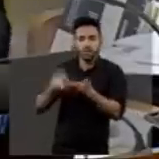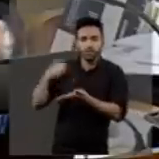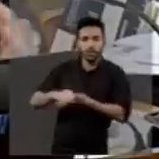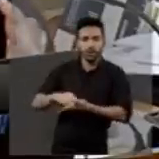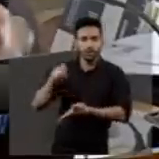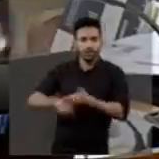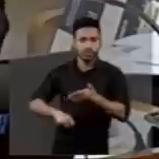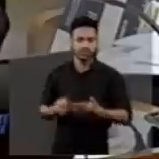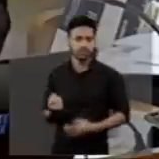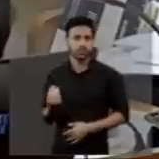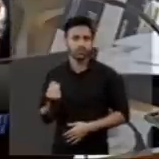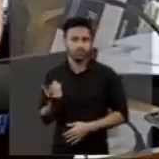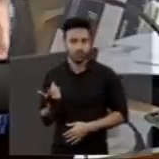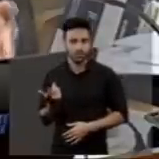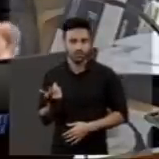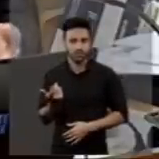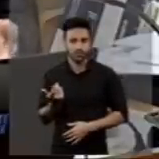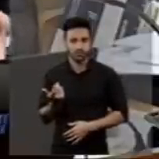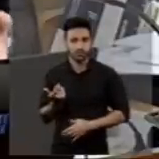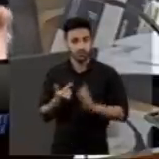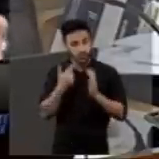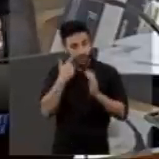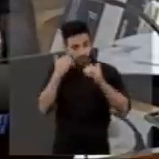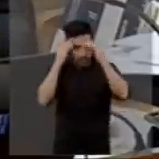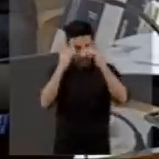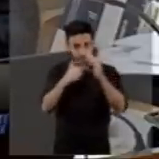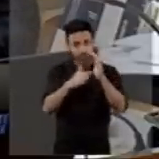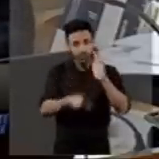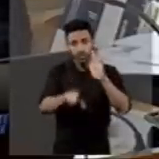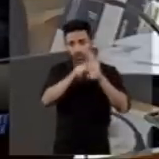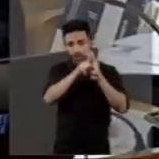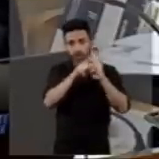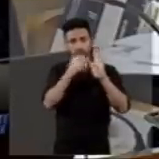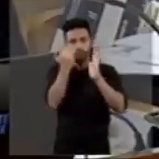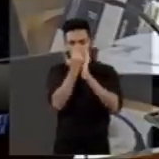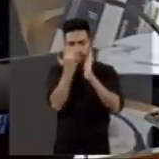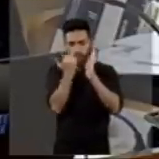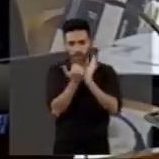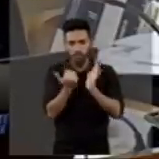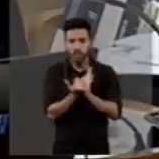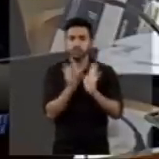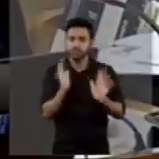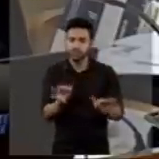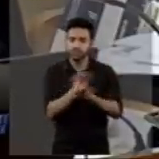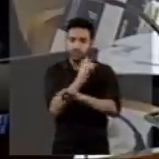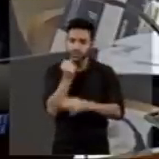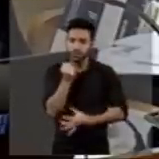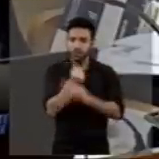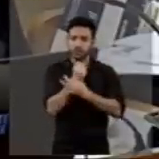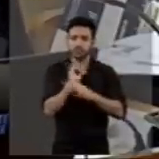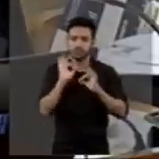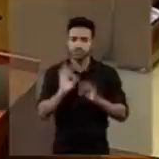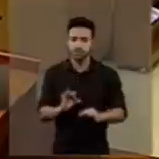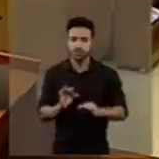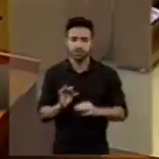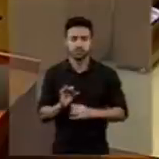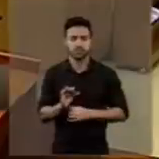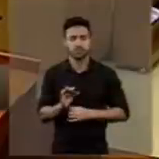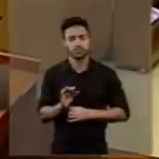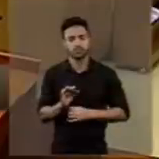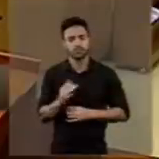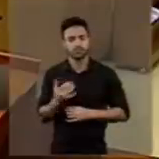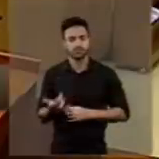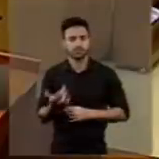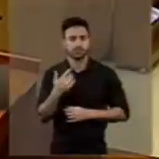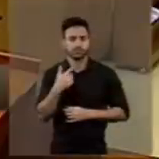Olha, garantido tudo isso que a legislação expressamente agora garante, não me parece que